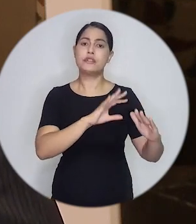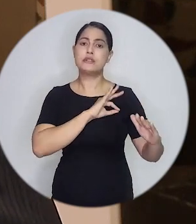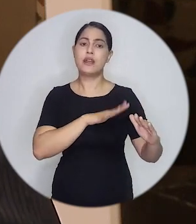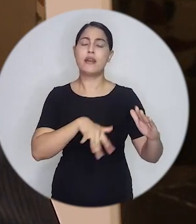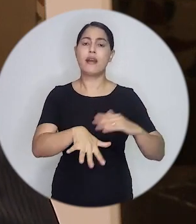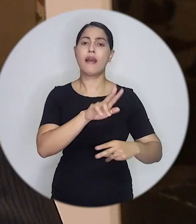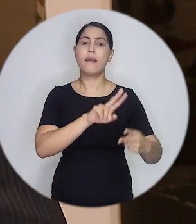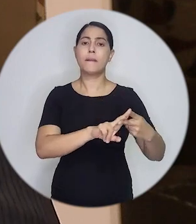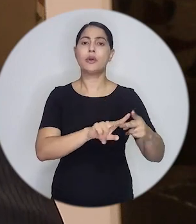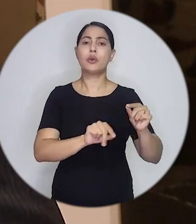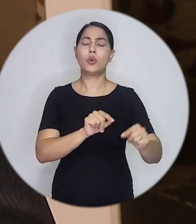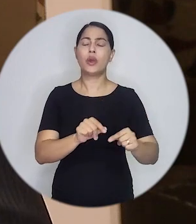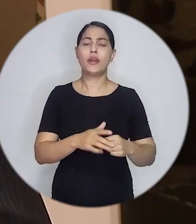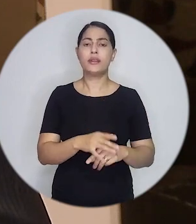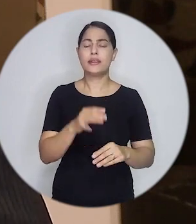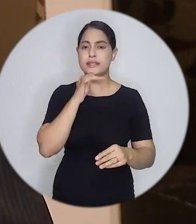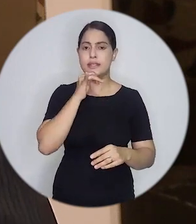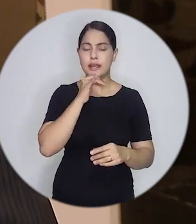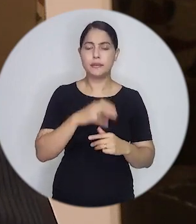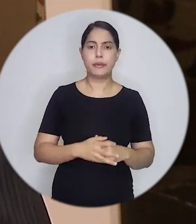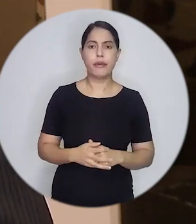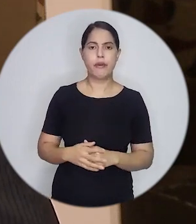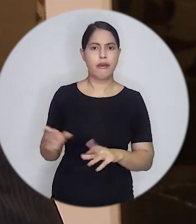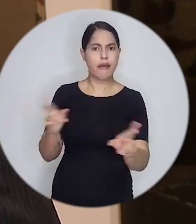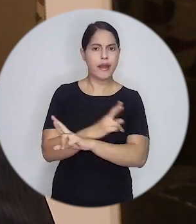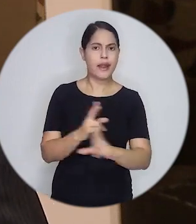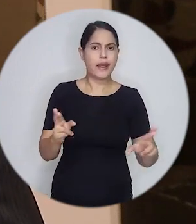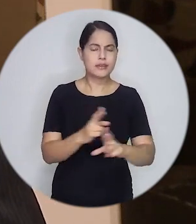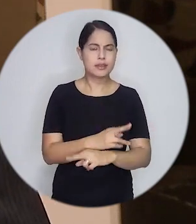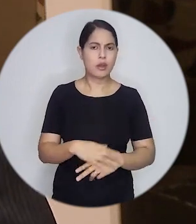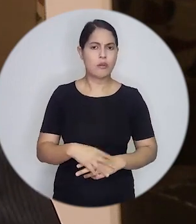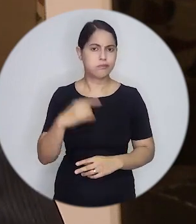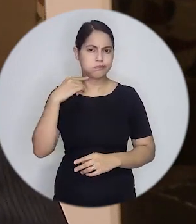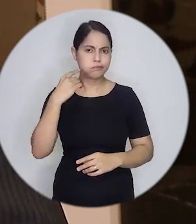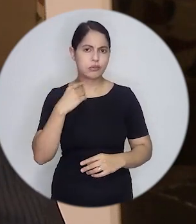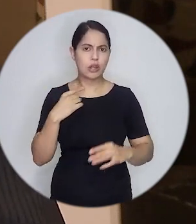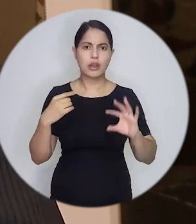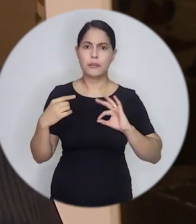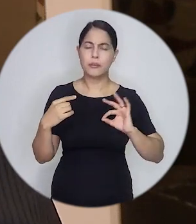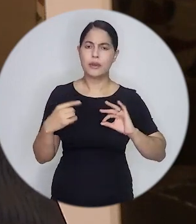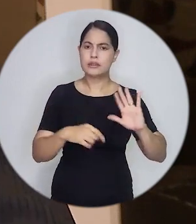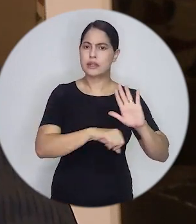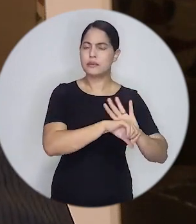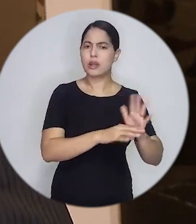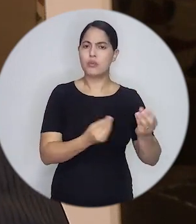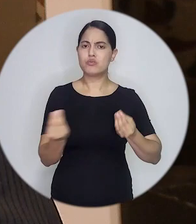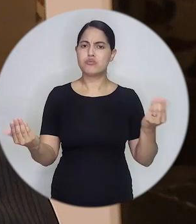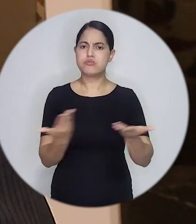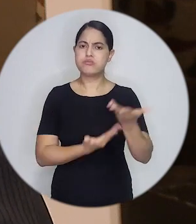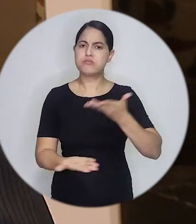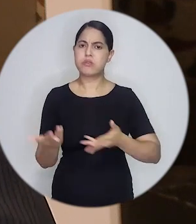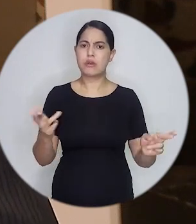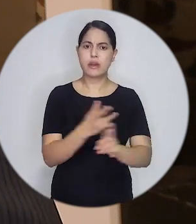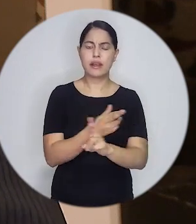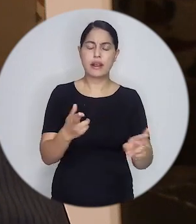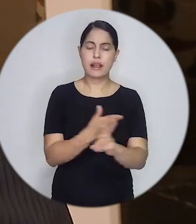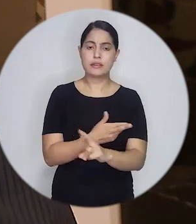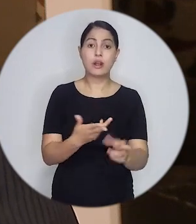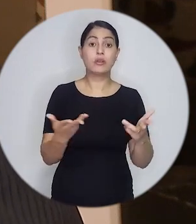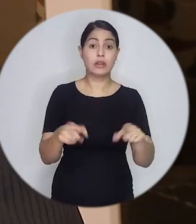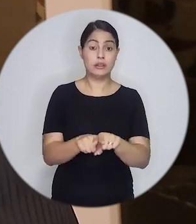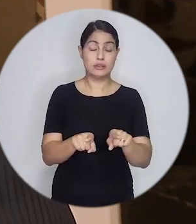unidades prisionais, diminuindo o ruído na relação advogado e polícia penal,